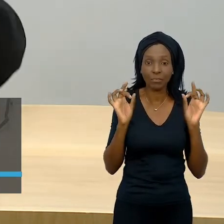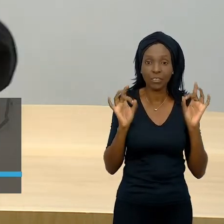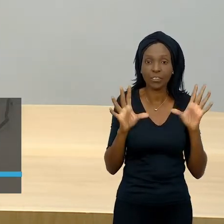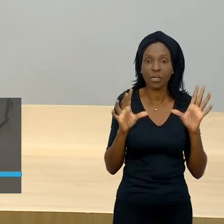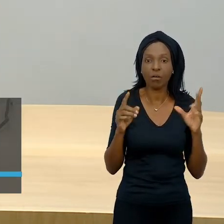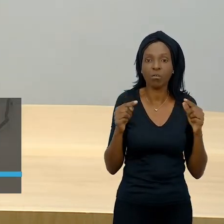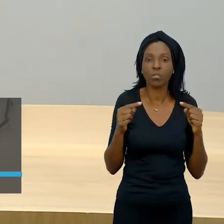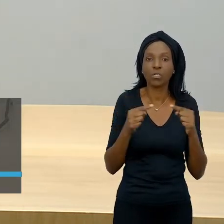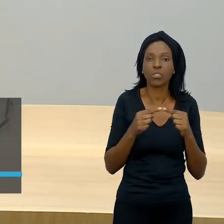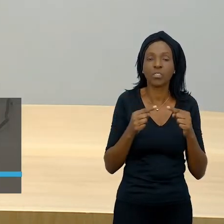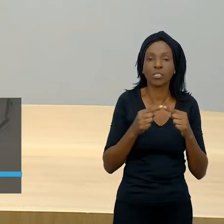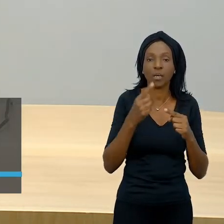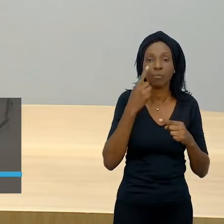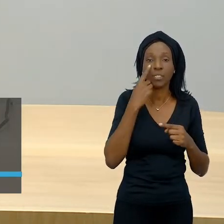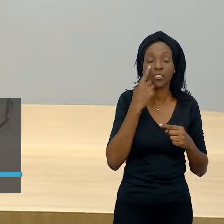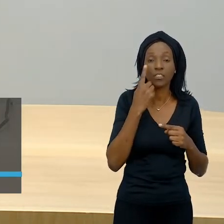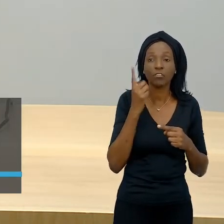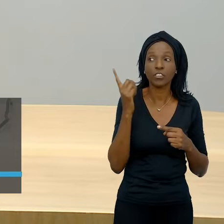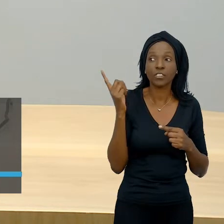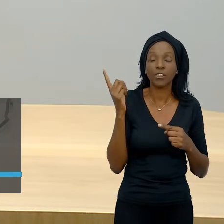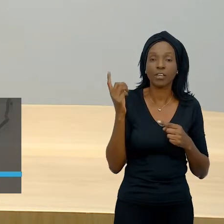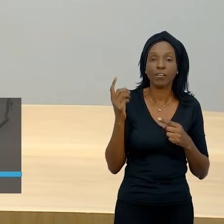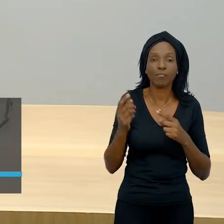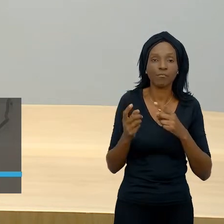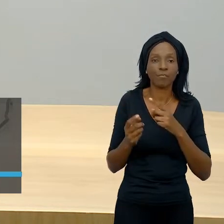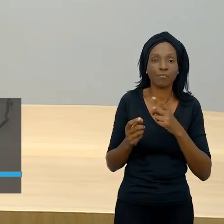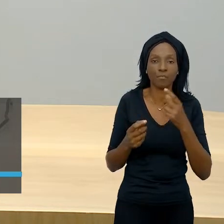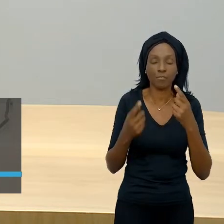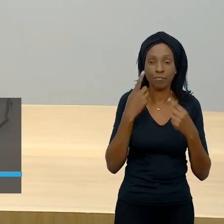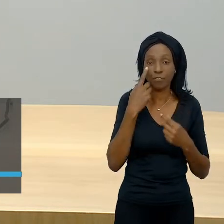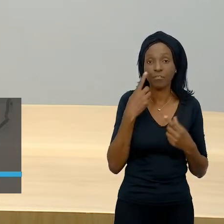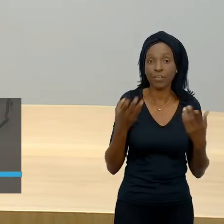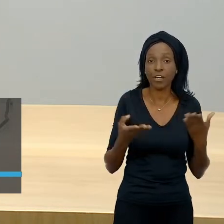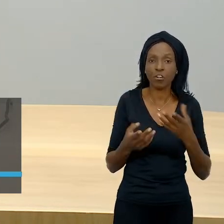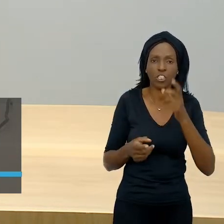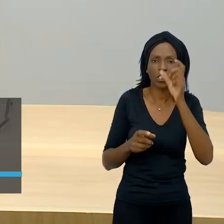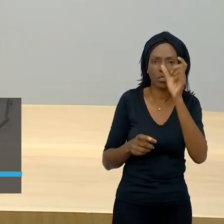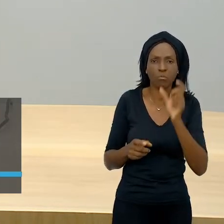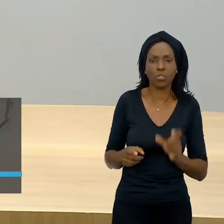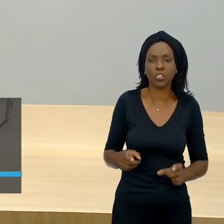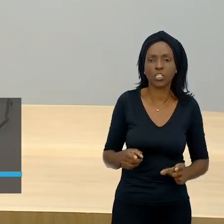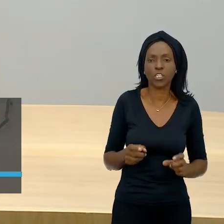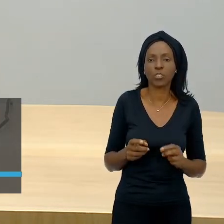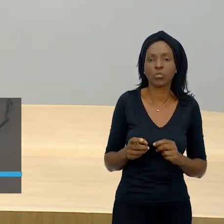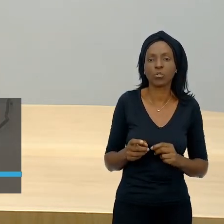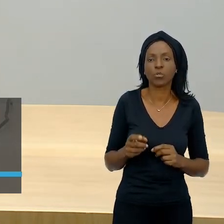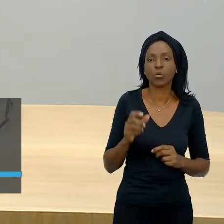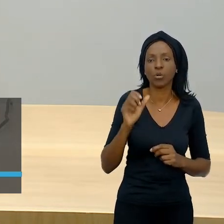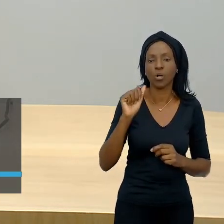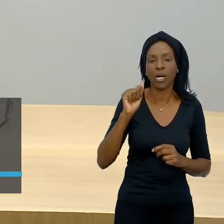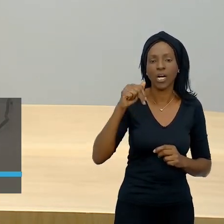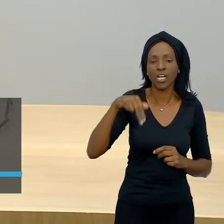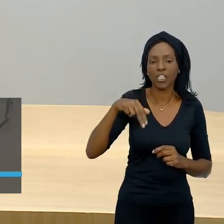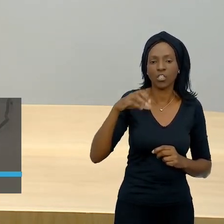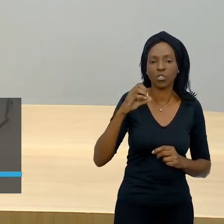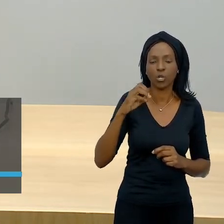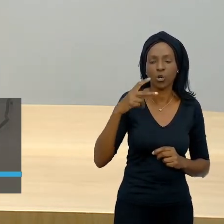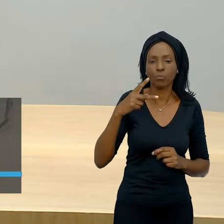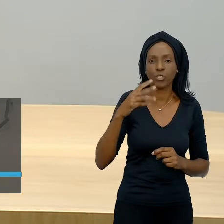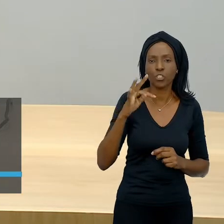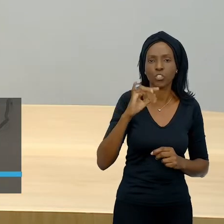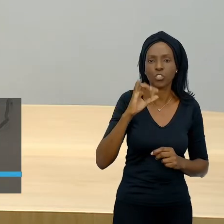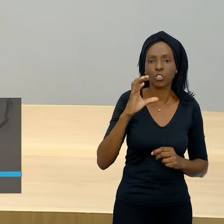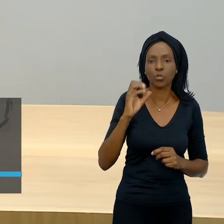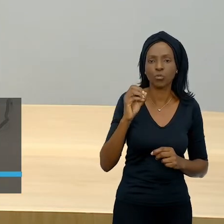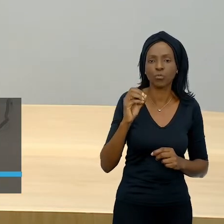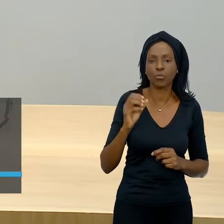essa que aparece aí na tela para vocês, esse modelo, né? Que é conhecido como modelo panóptico.